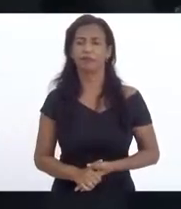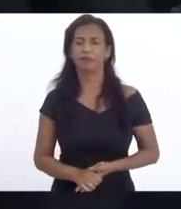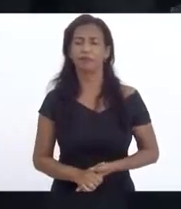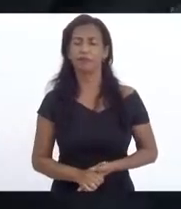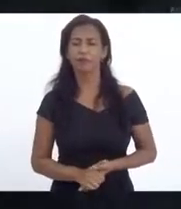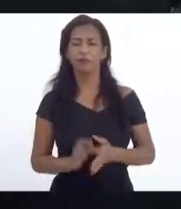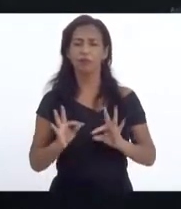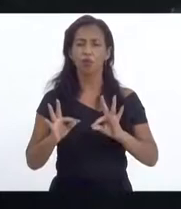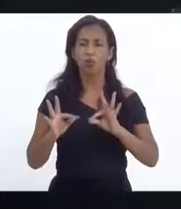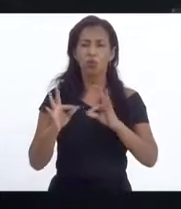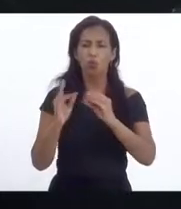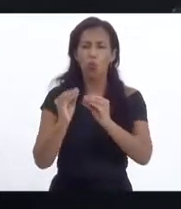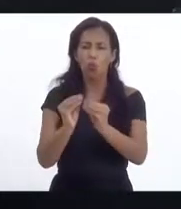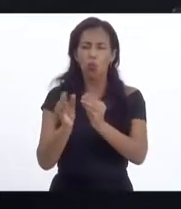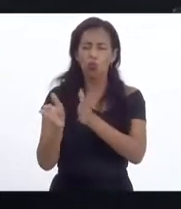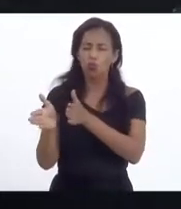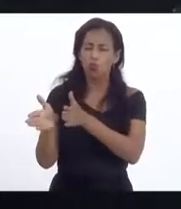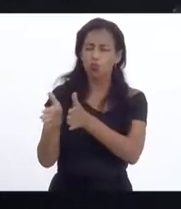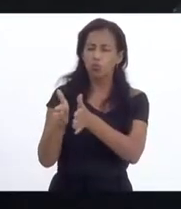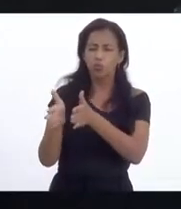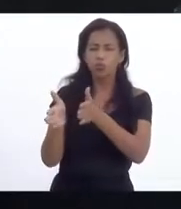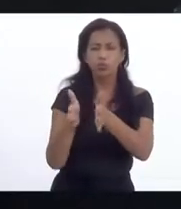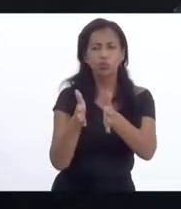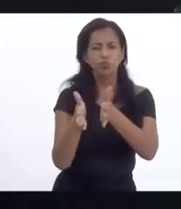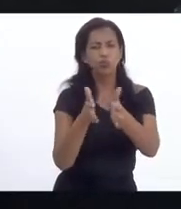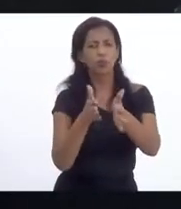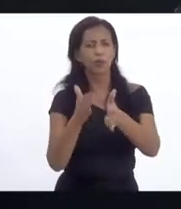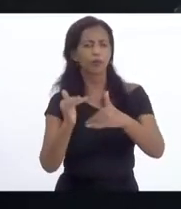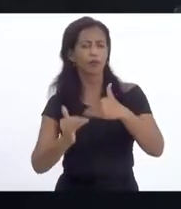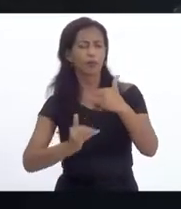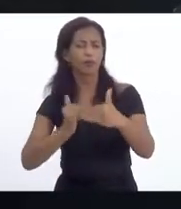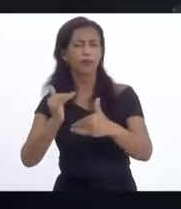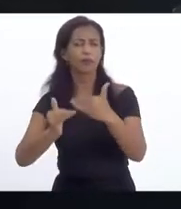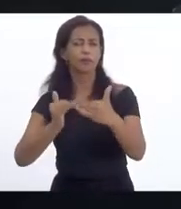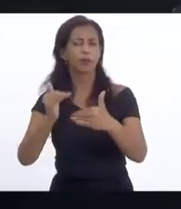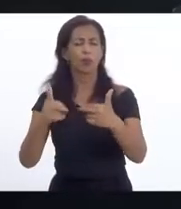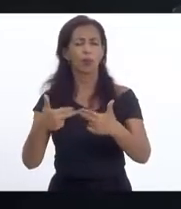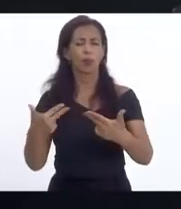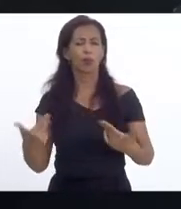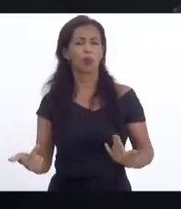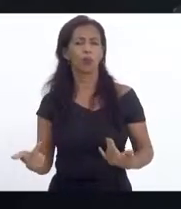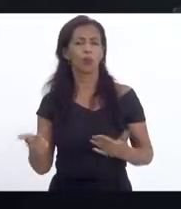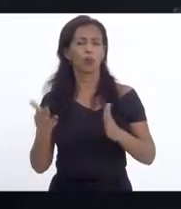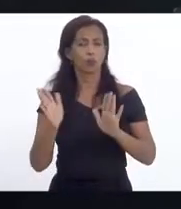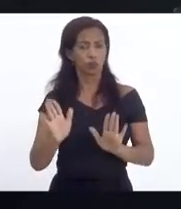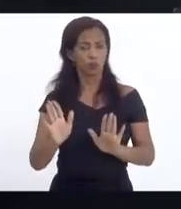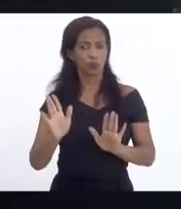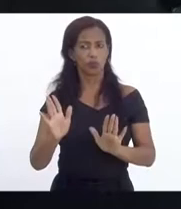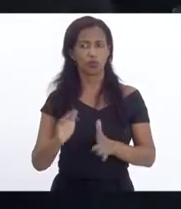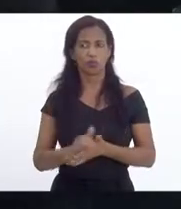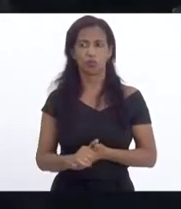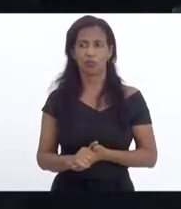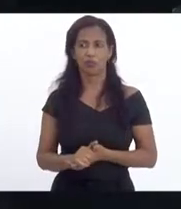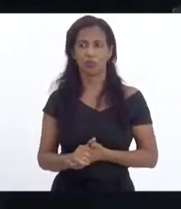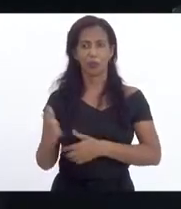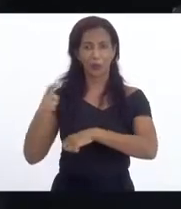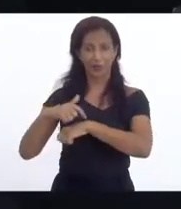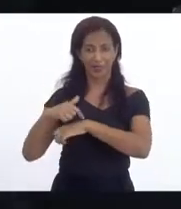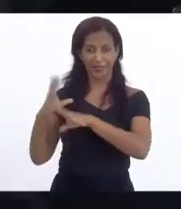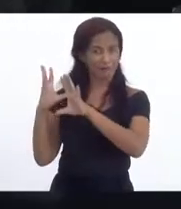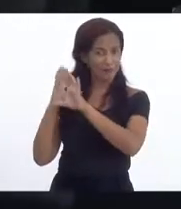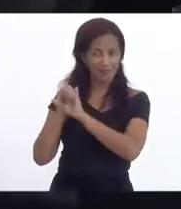ela vem trazendo todos os caminhos para esse desenvolvimento, o qual já recebi aqui uma ordem que o tempo